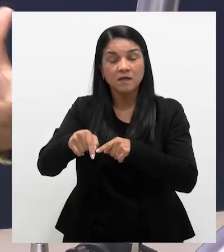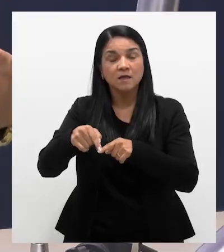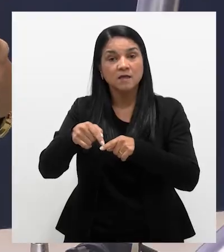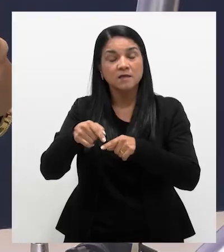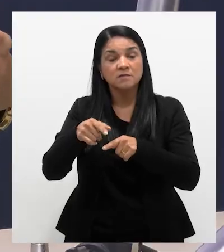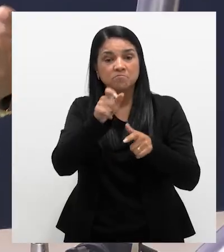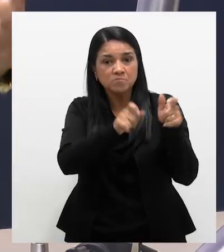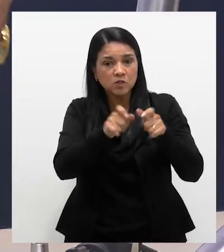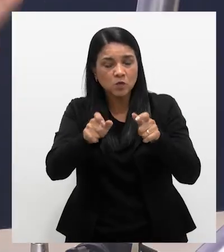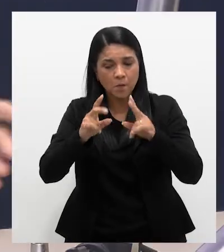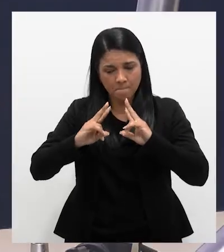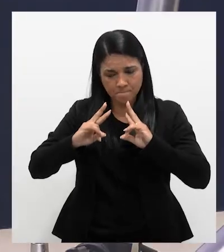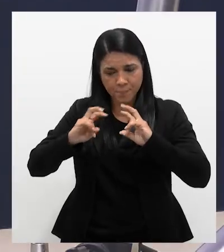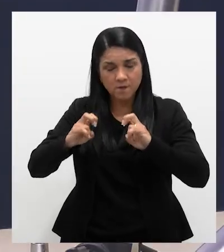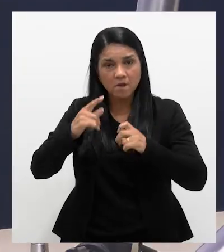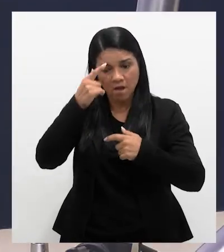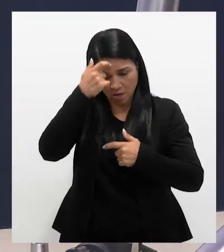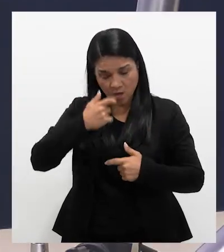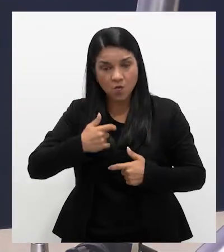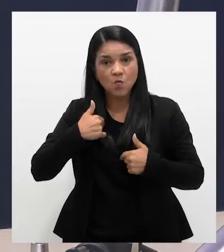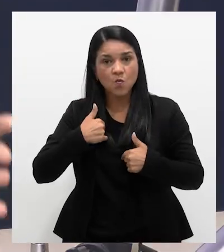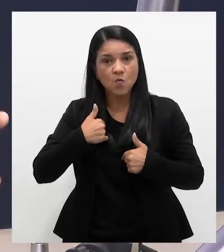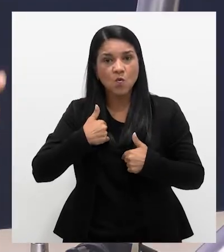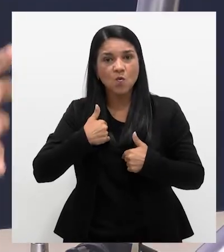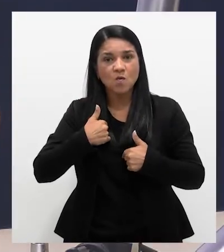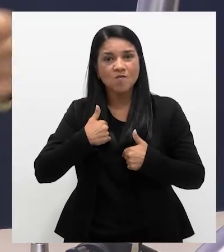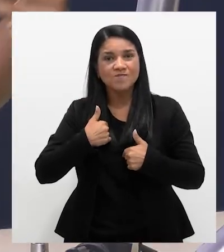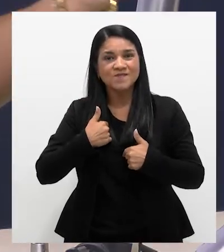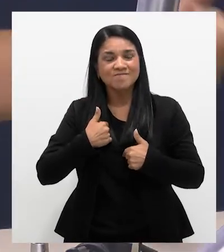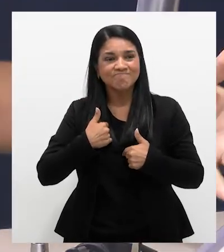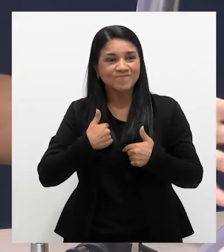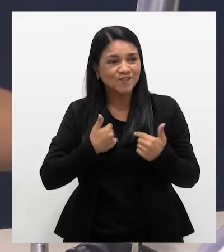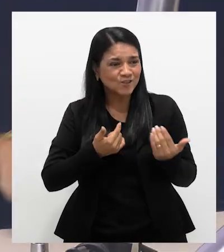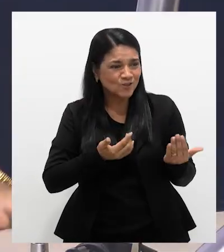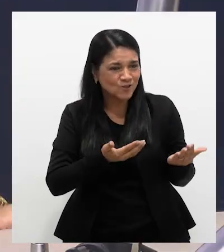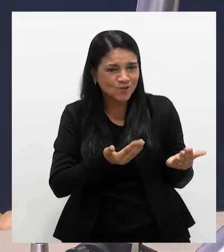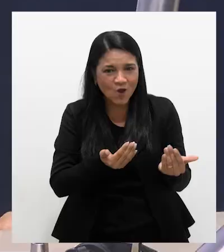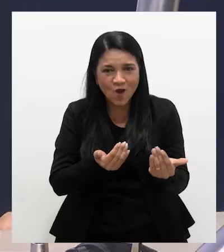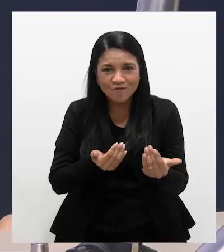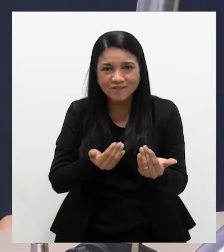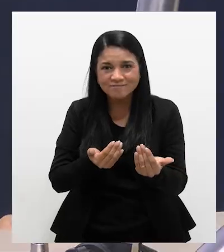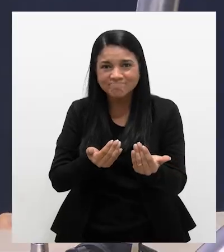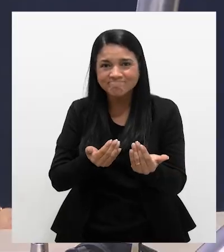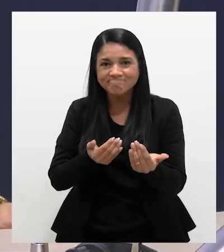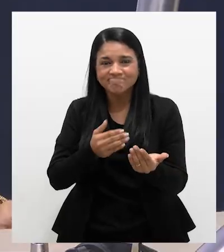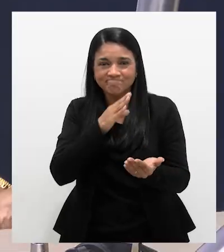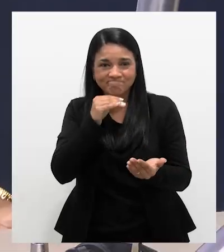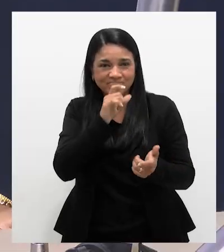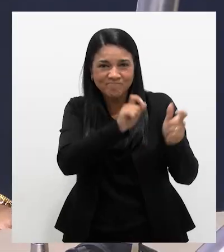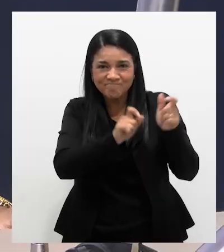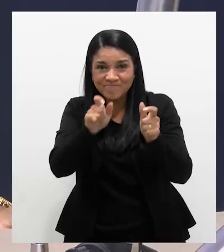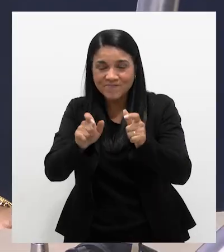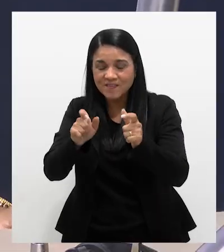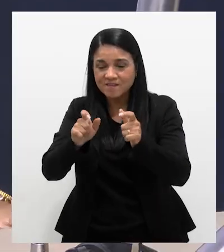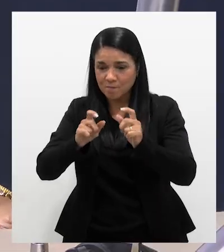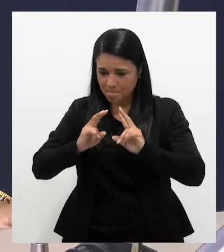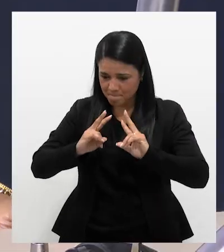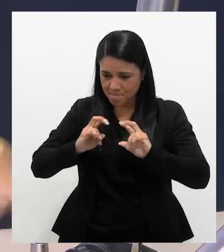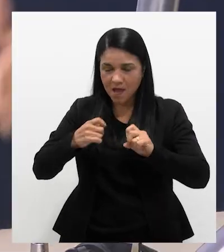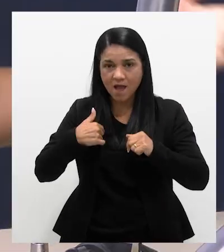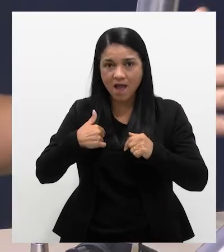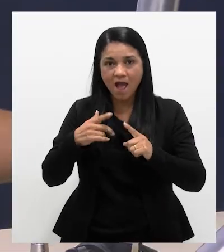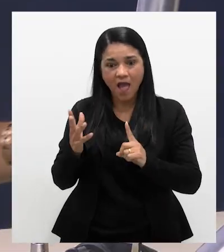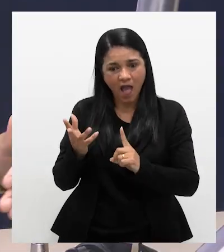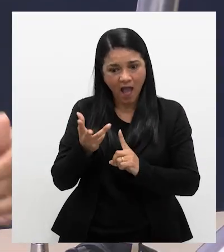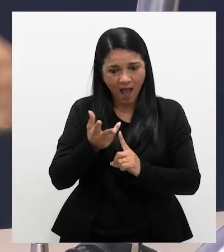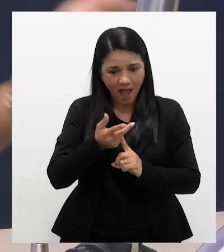vê a minha persona, eu gostaria que os jovens se impactassem com isso, com esse diferente. Ele é Entendi. diferente, ele